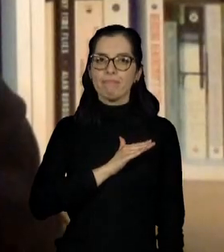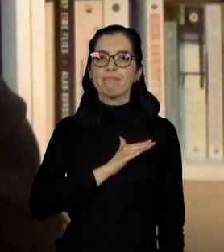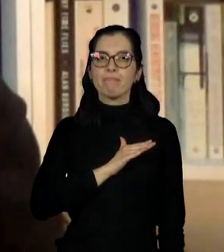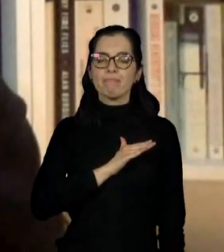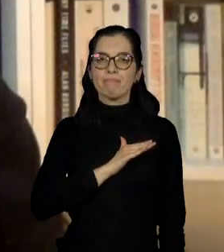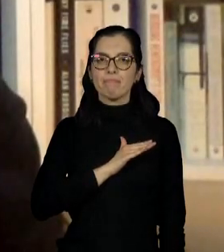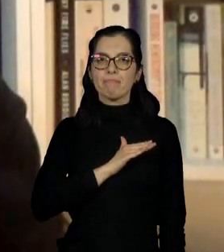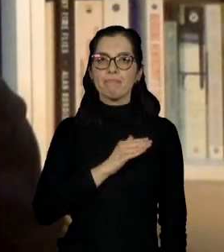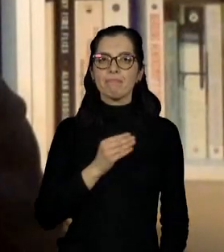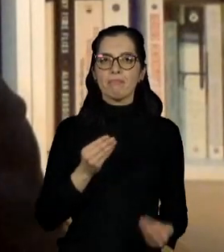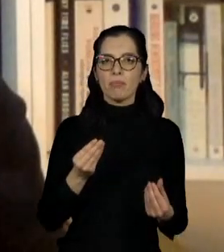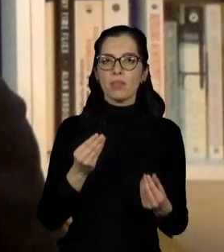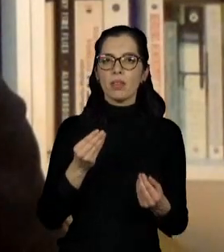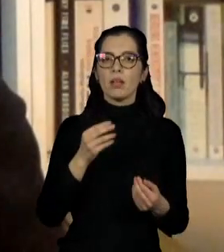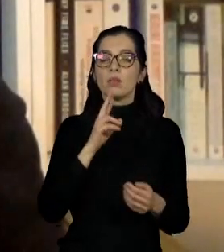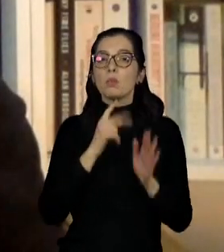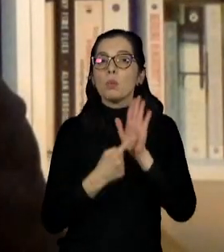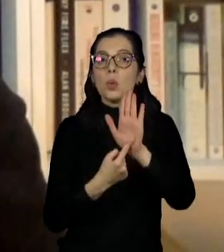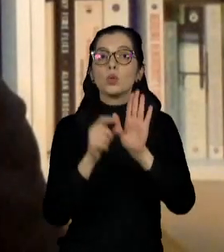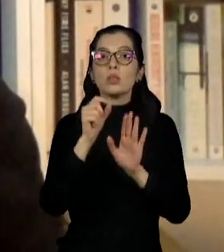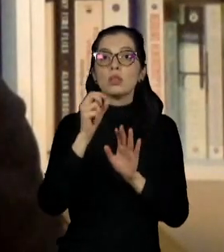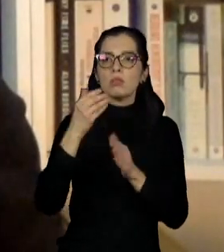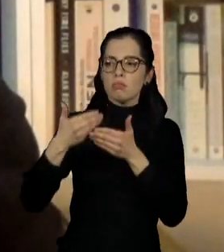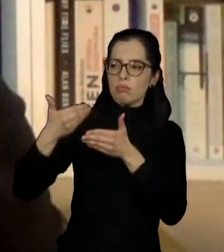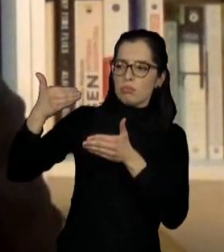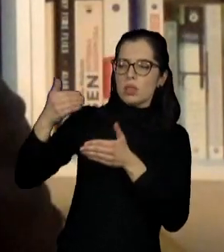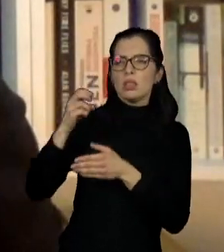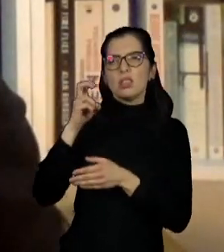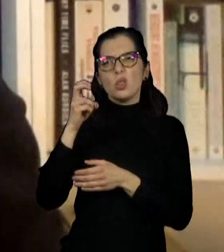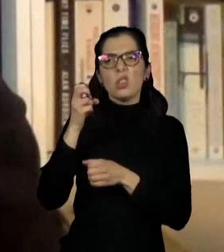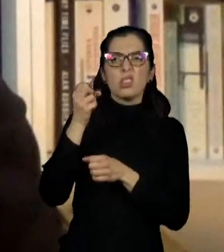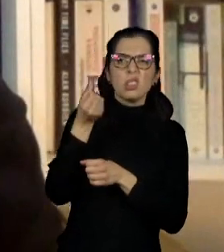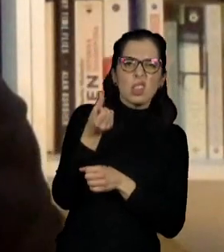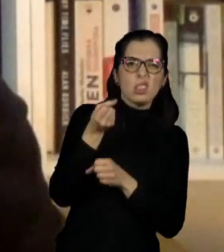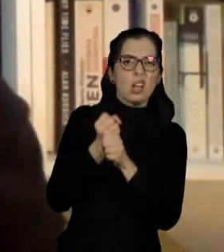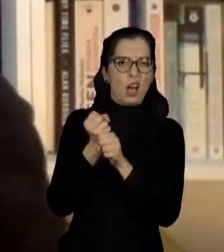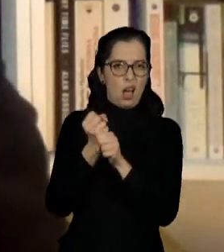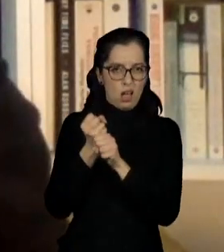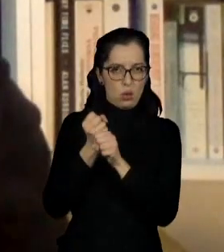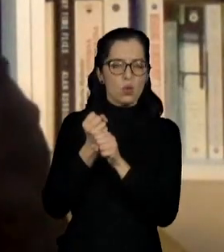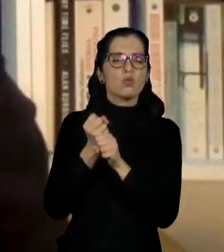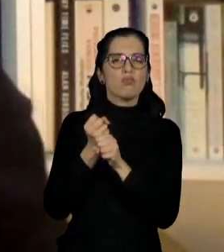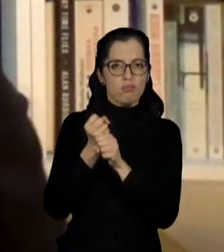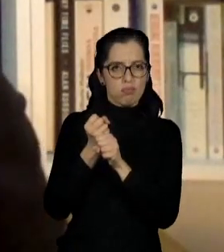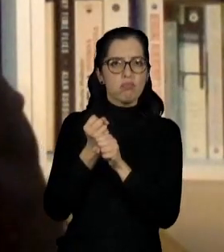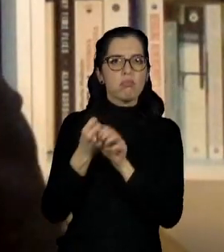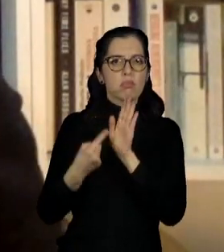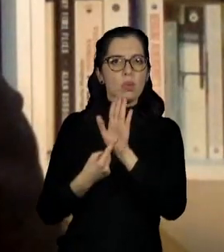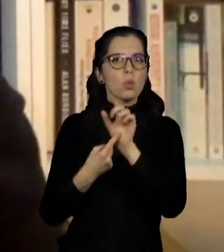caso da doença, o caso da